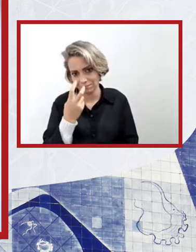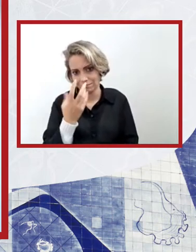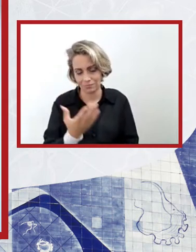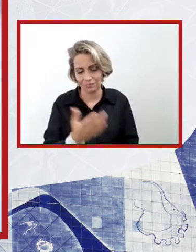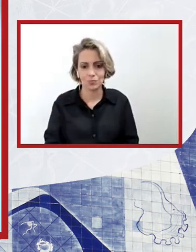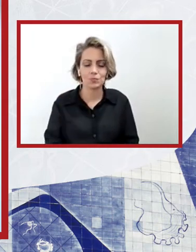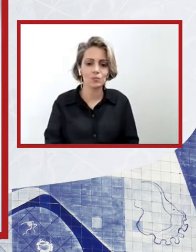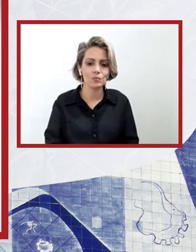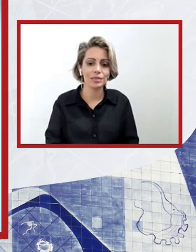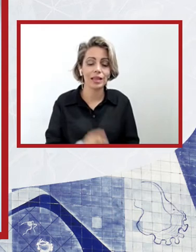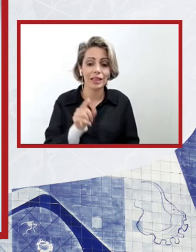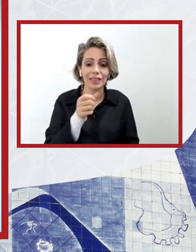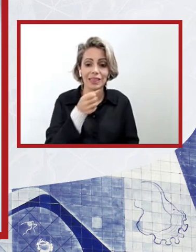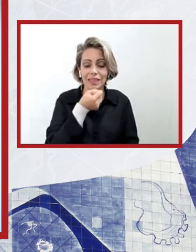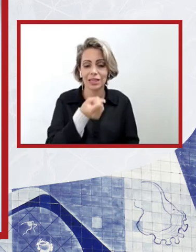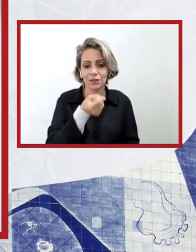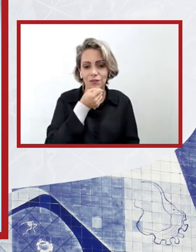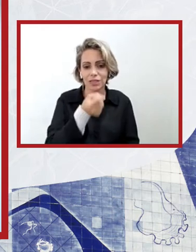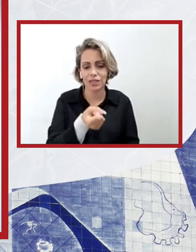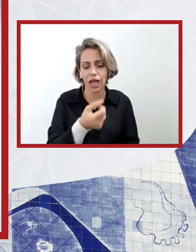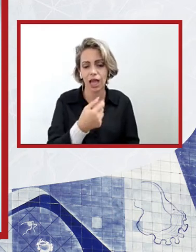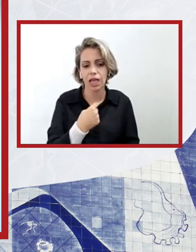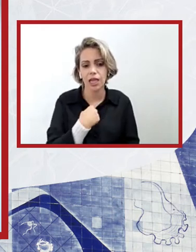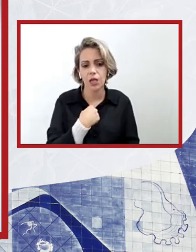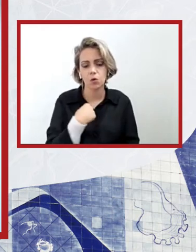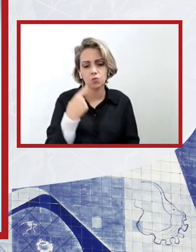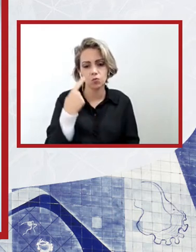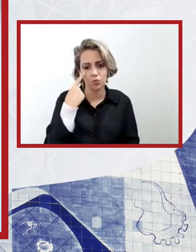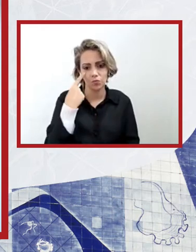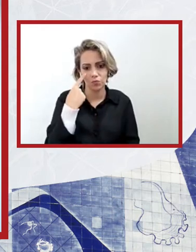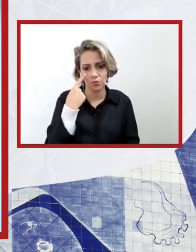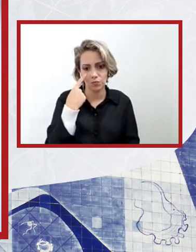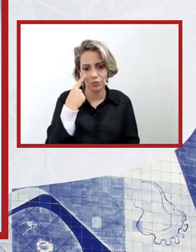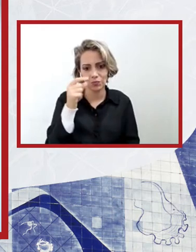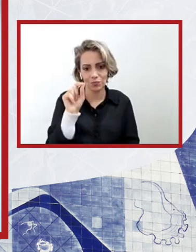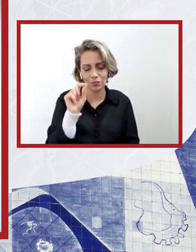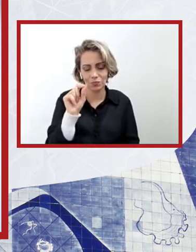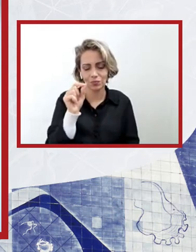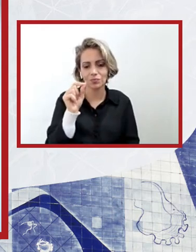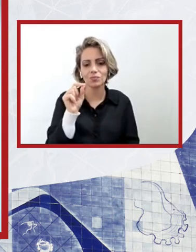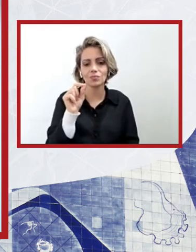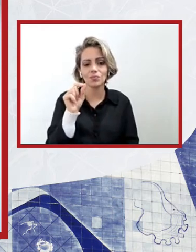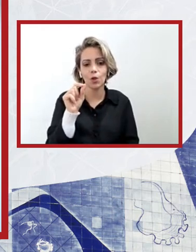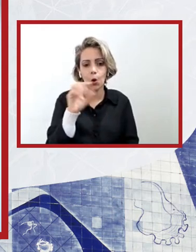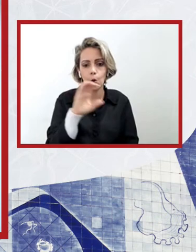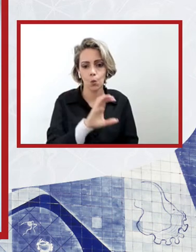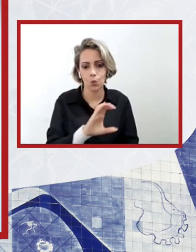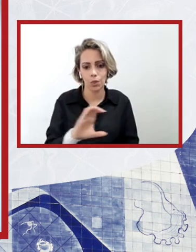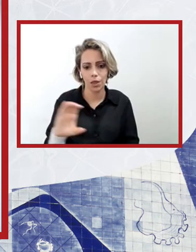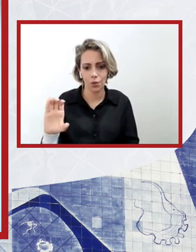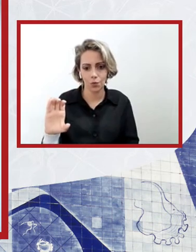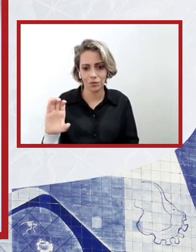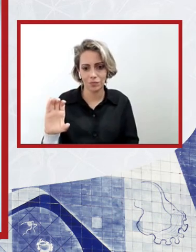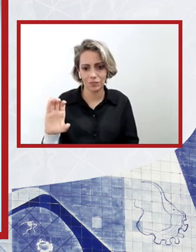Nessas entrevistas, eu verifiquei que esses coordenadores,